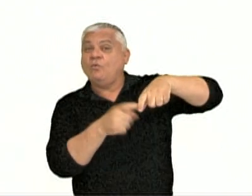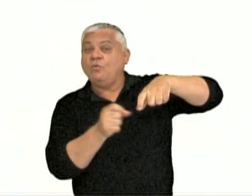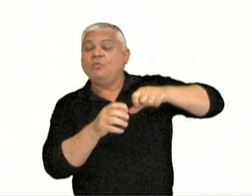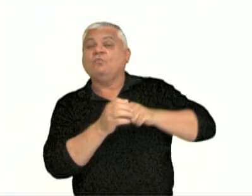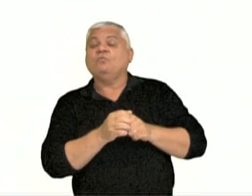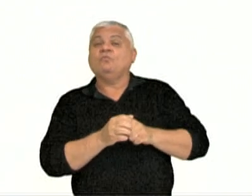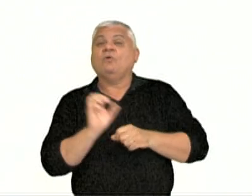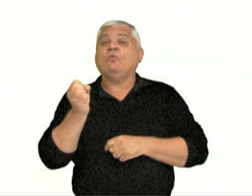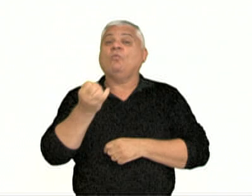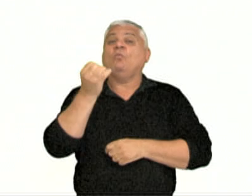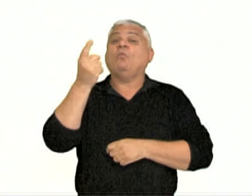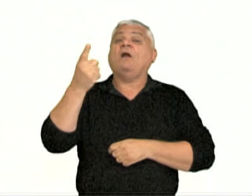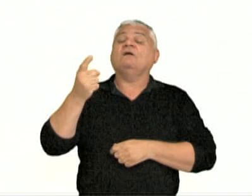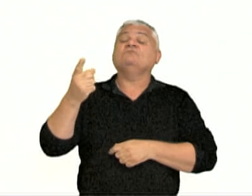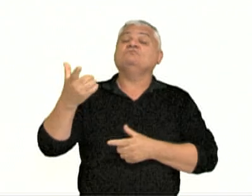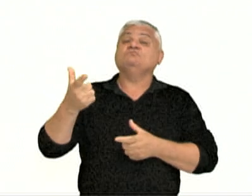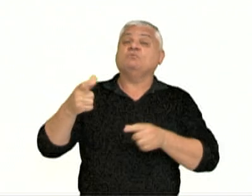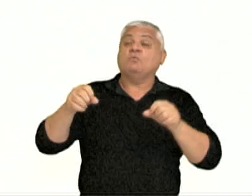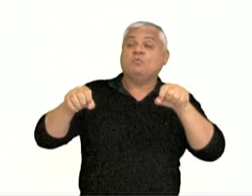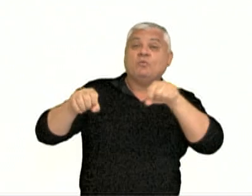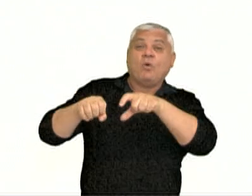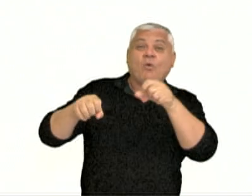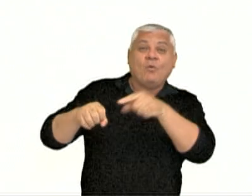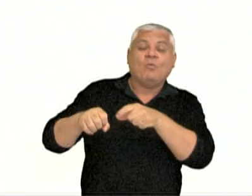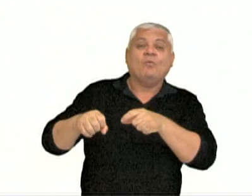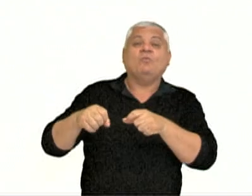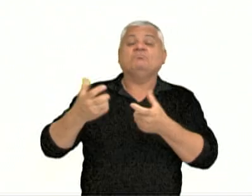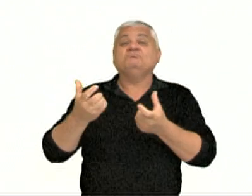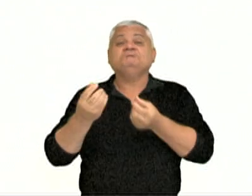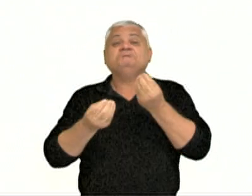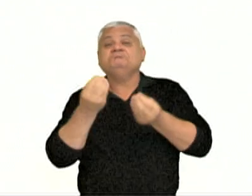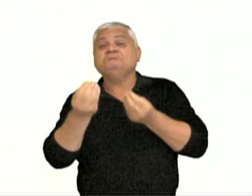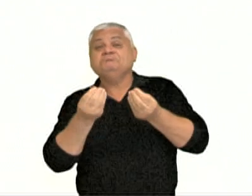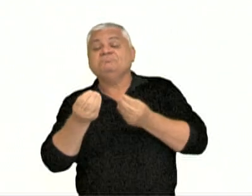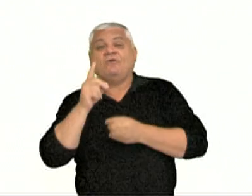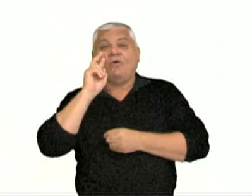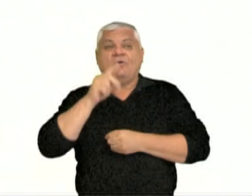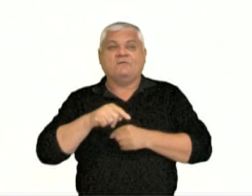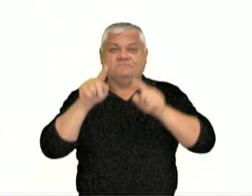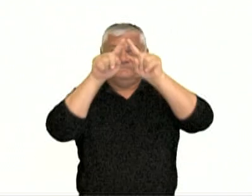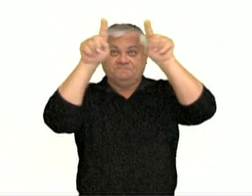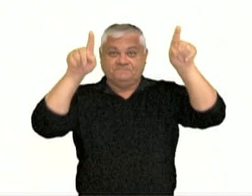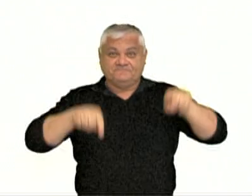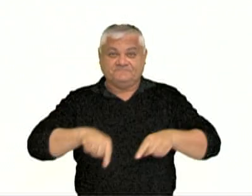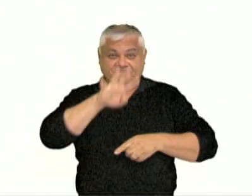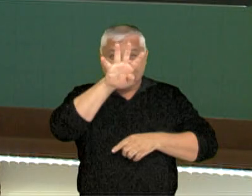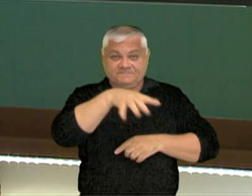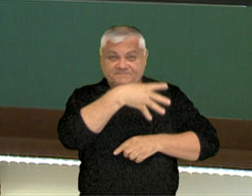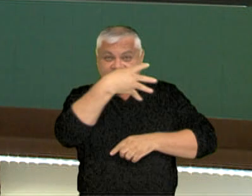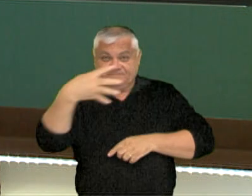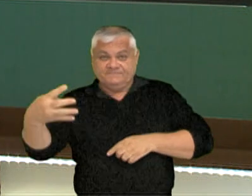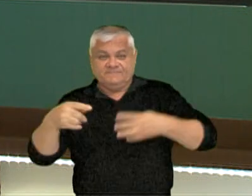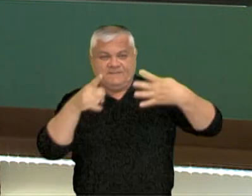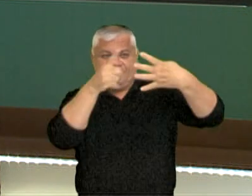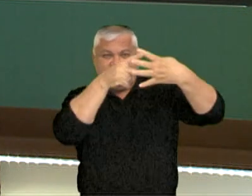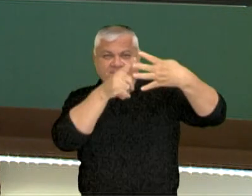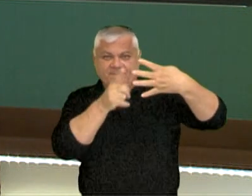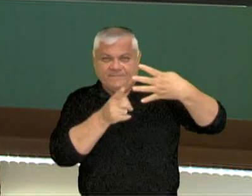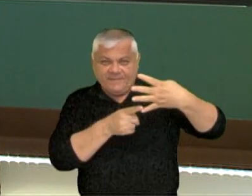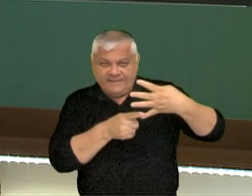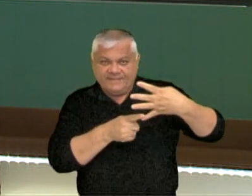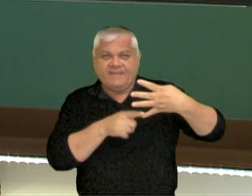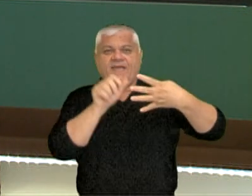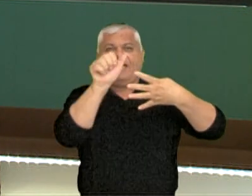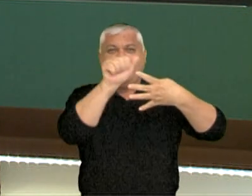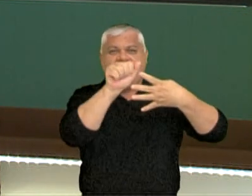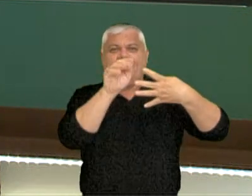o número de gols sofridos. Observe a tabela e responda. Então, nós temos 4 times aqui, A,